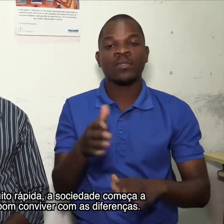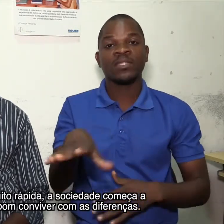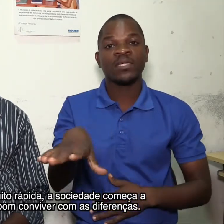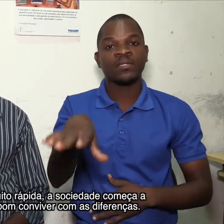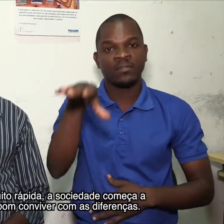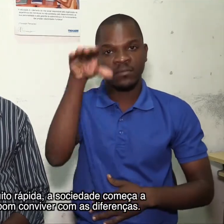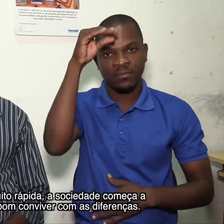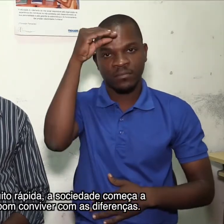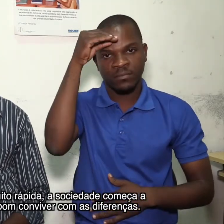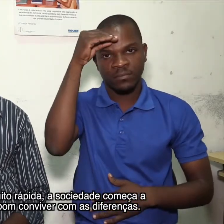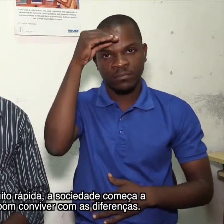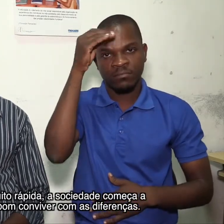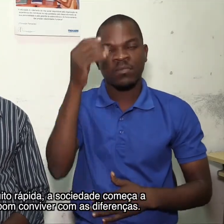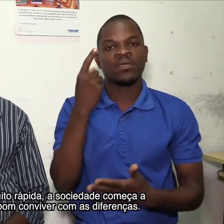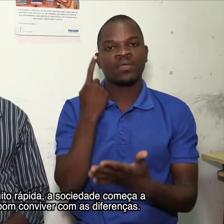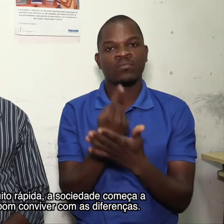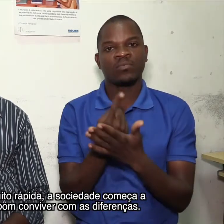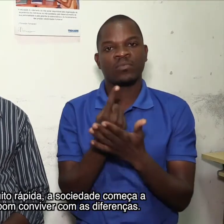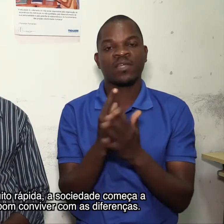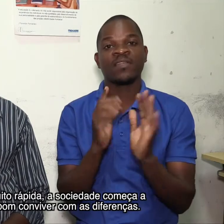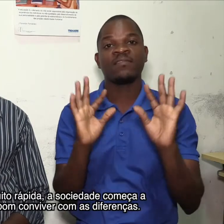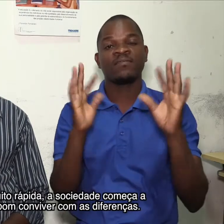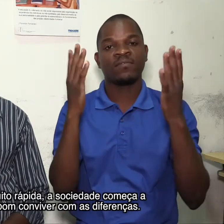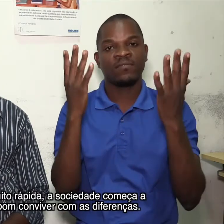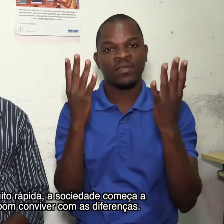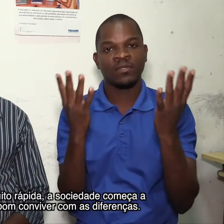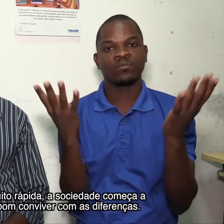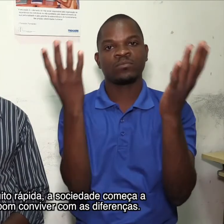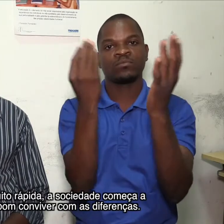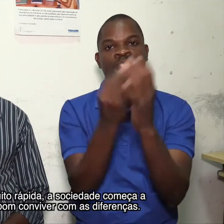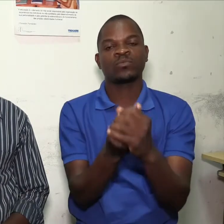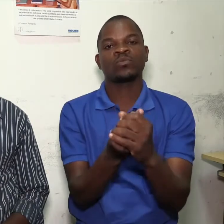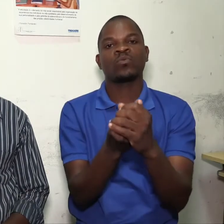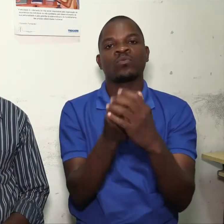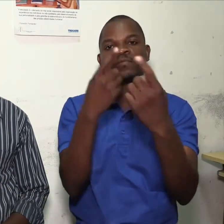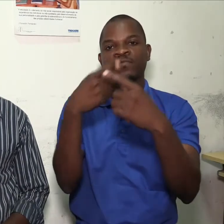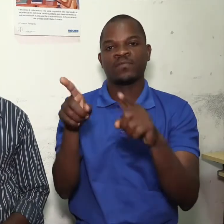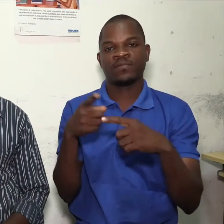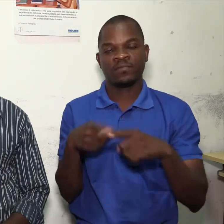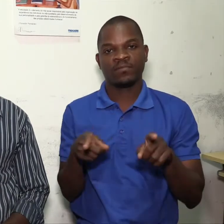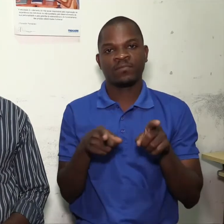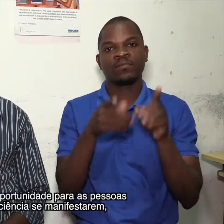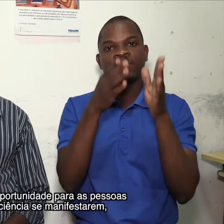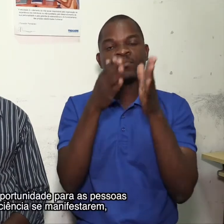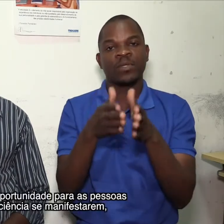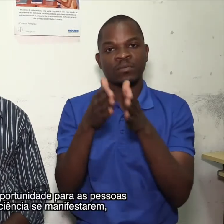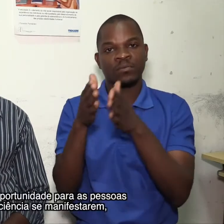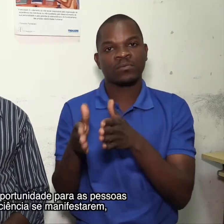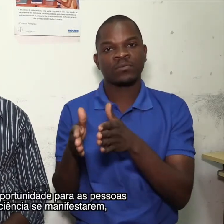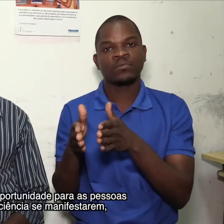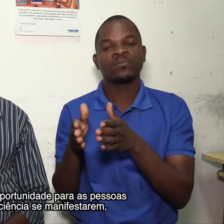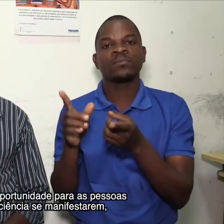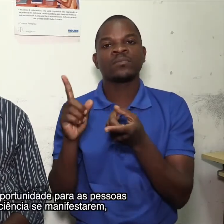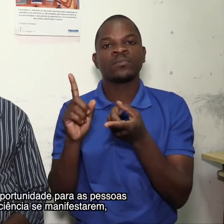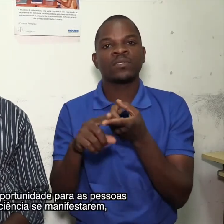que é bom conviver com as diferenças. Tem havido